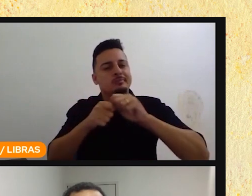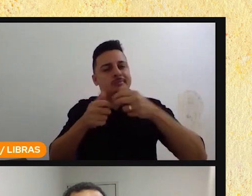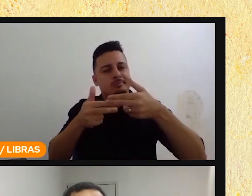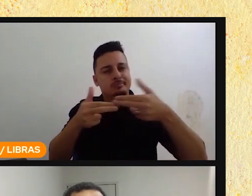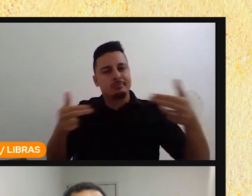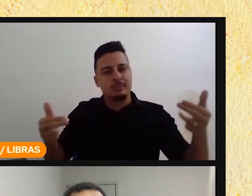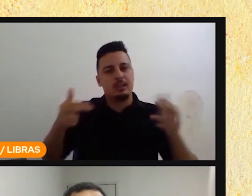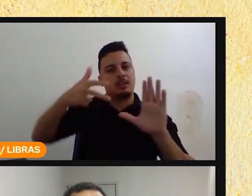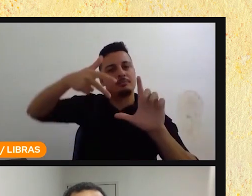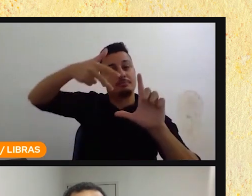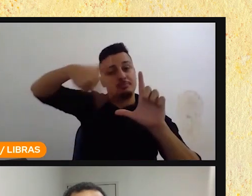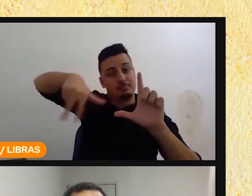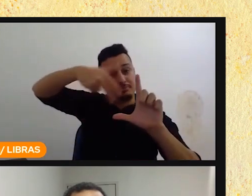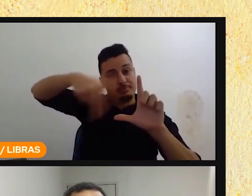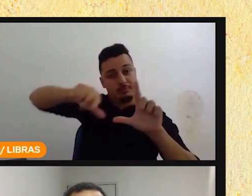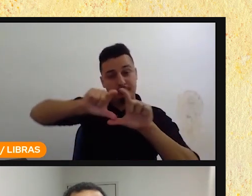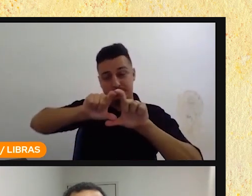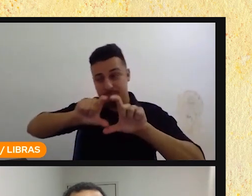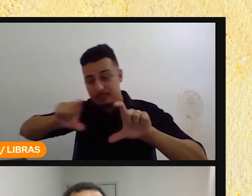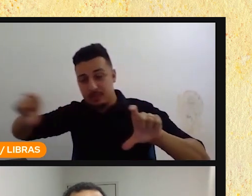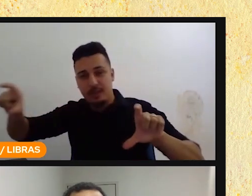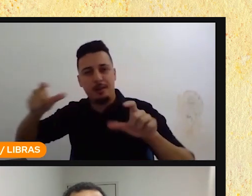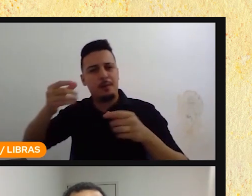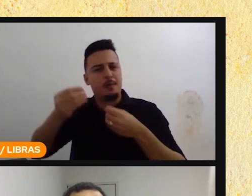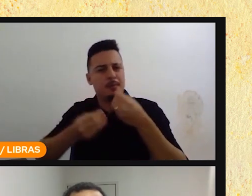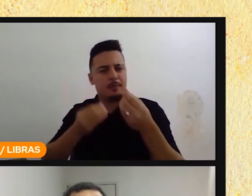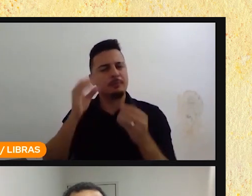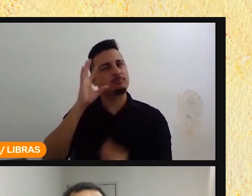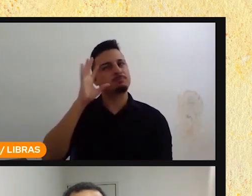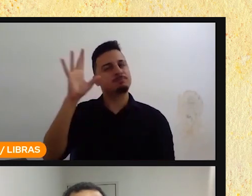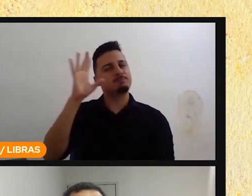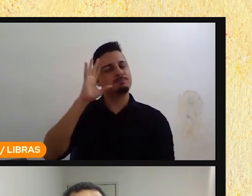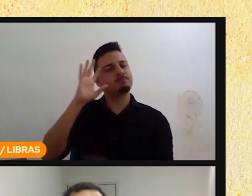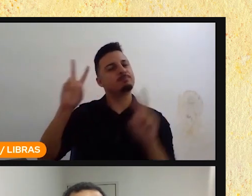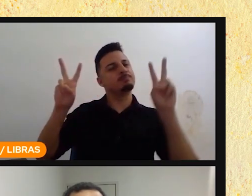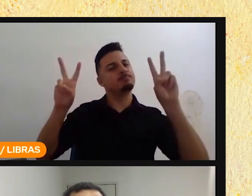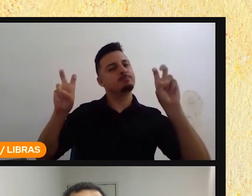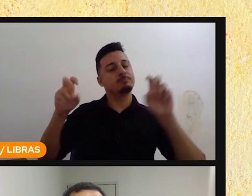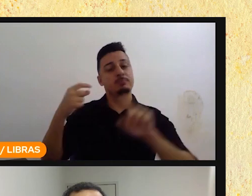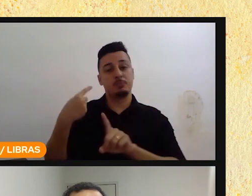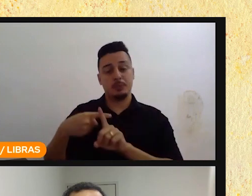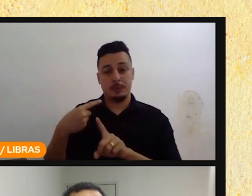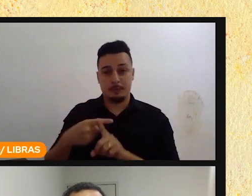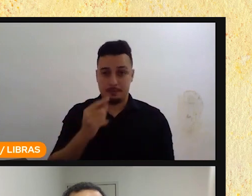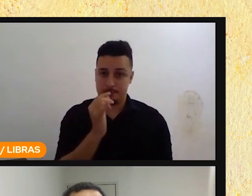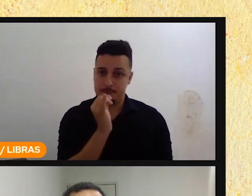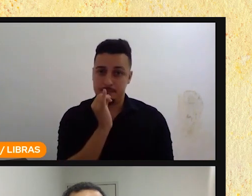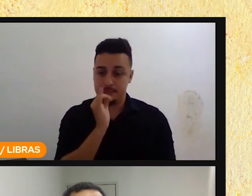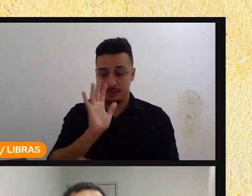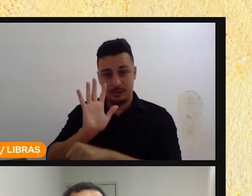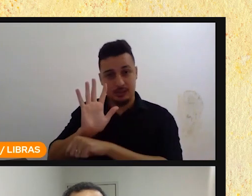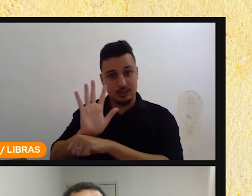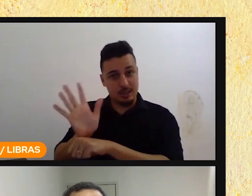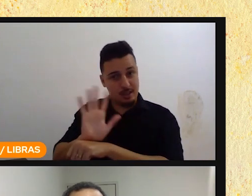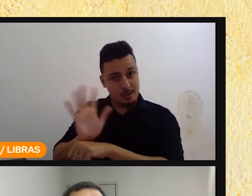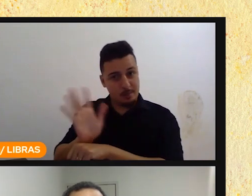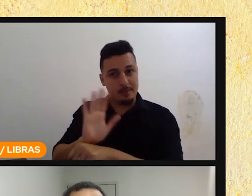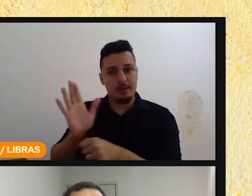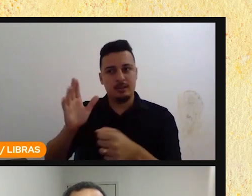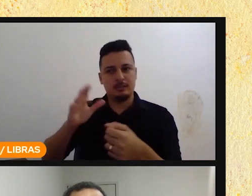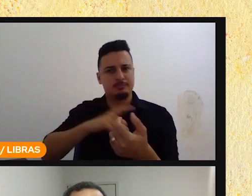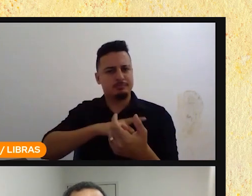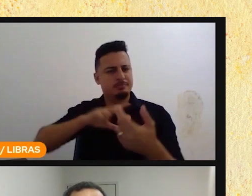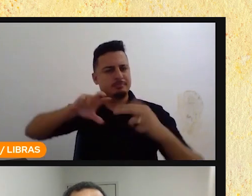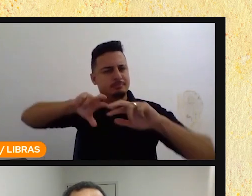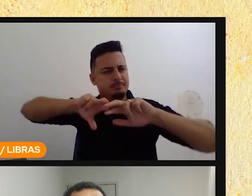animação. É um tema que a gente pensou porque no mundo do cinema, né, na produção cinematográfica,